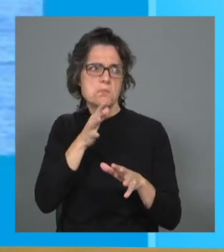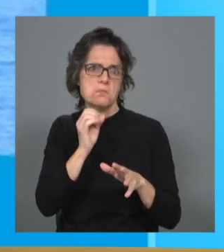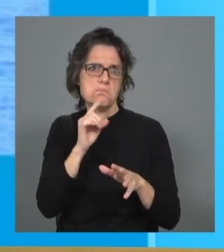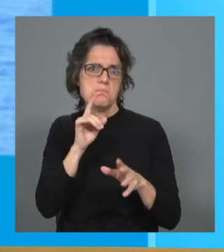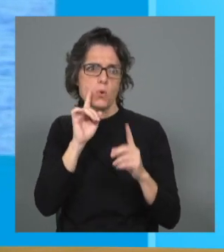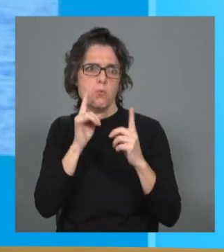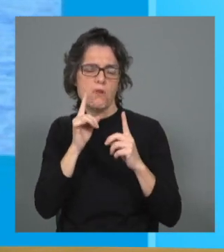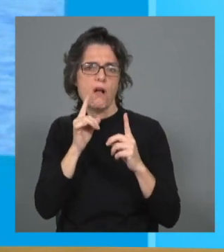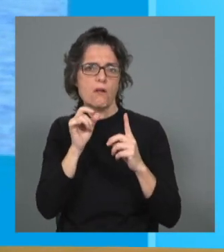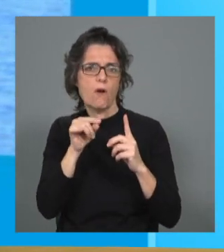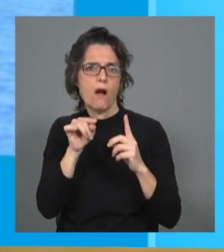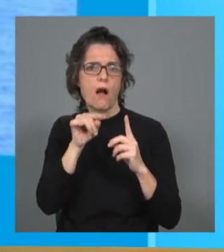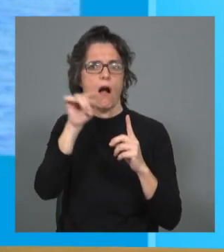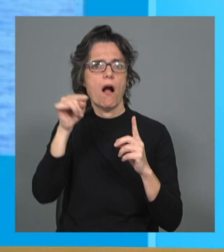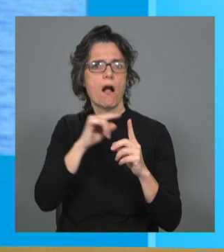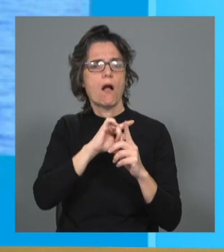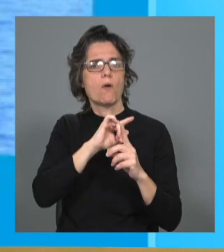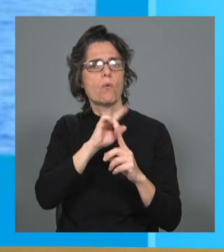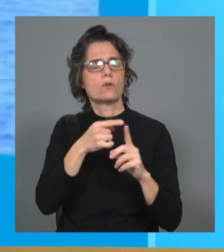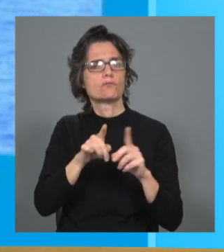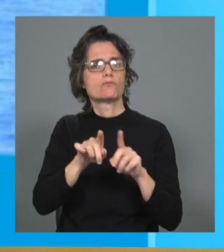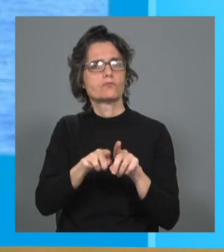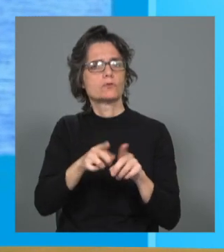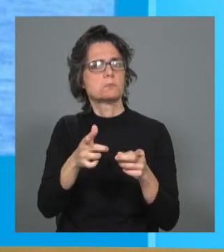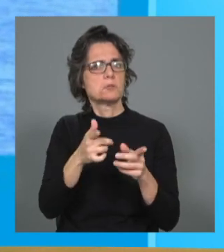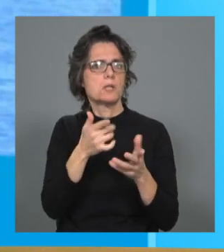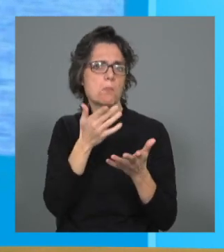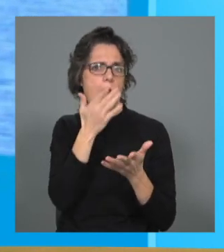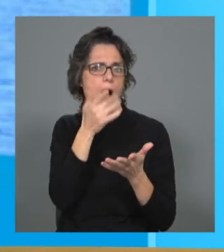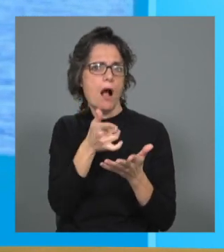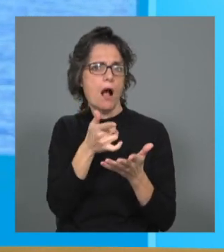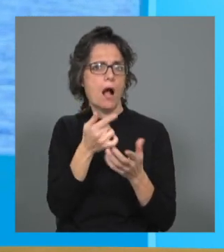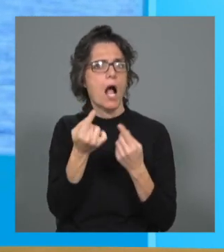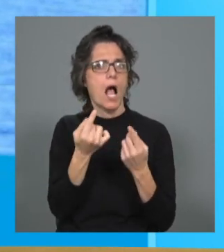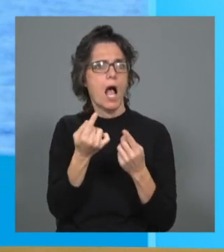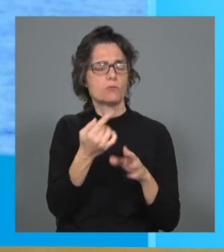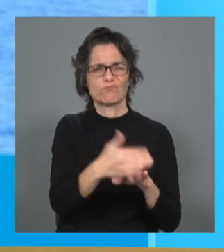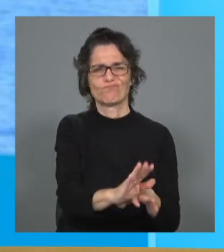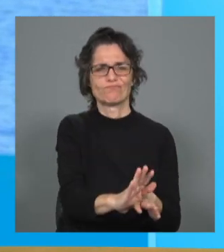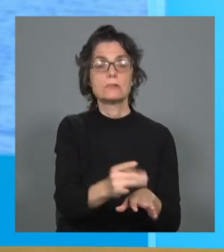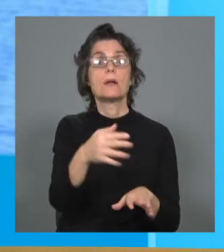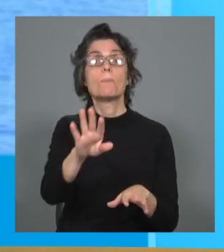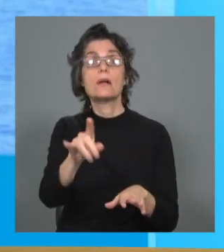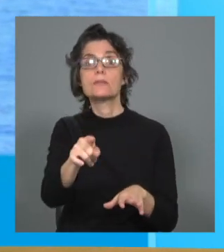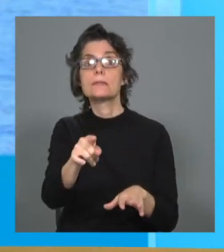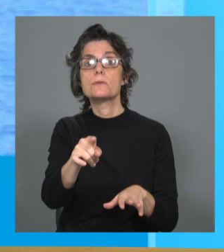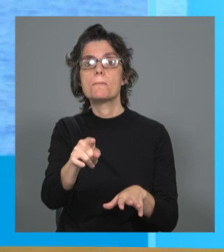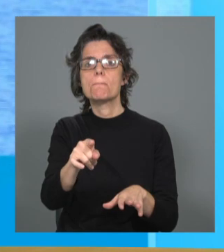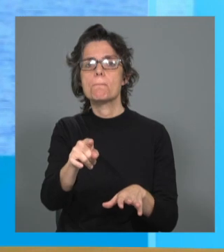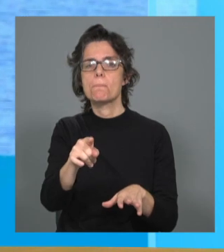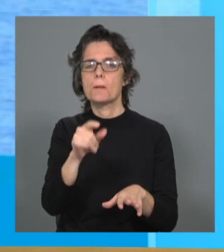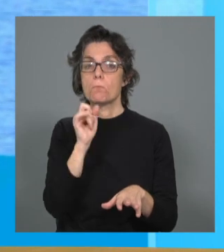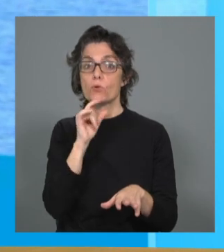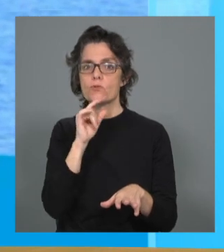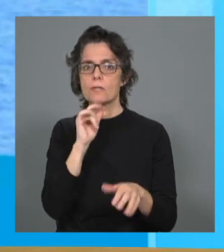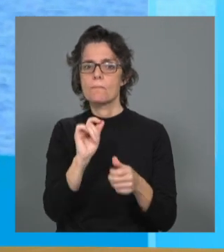diálogo com outras forças políticas parecia, em princípio, excluído, mas deve ter havido ali uma alteração